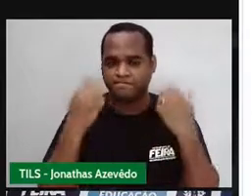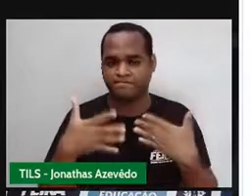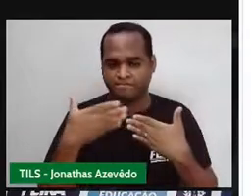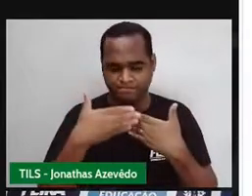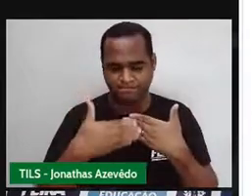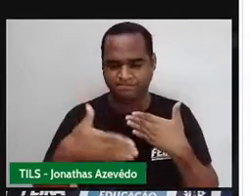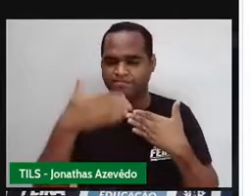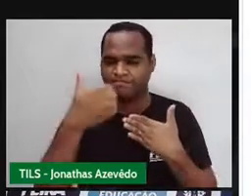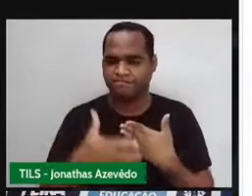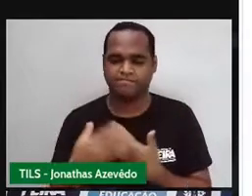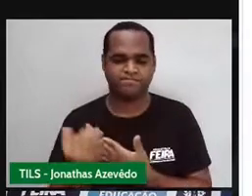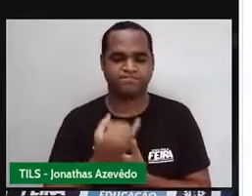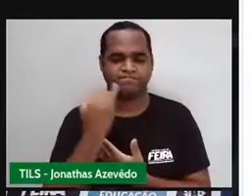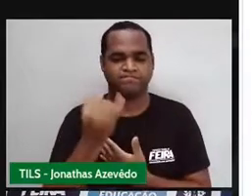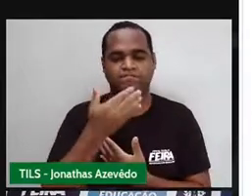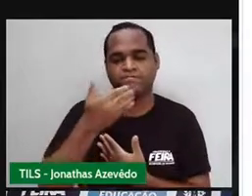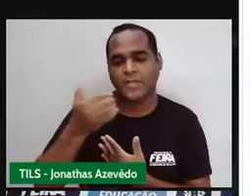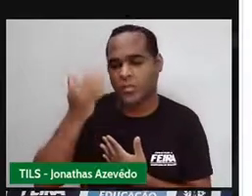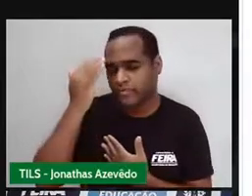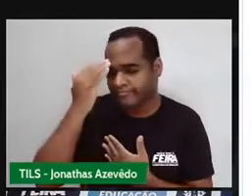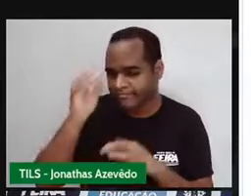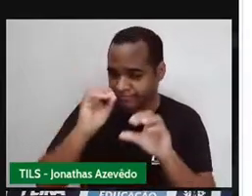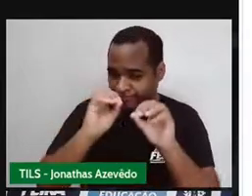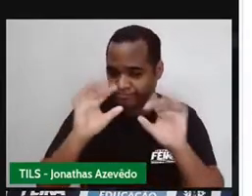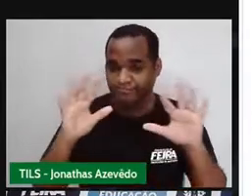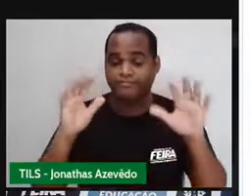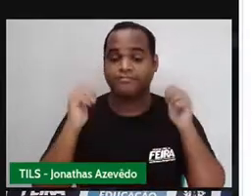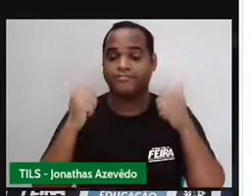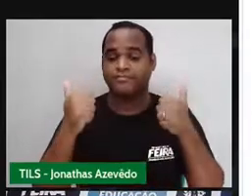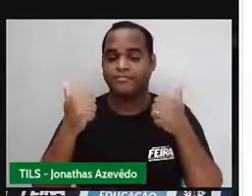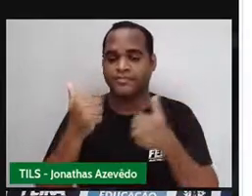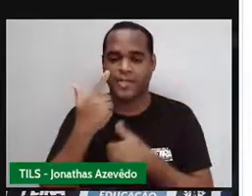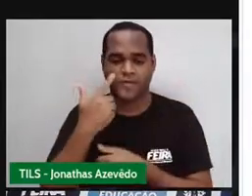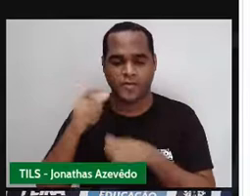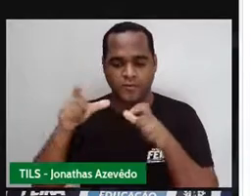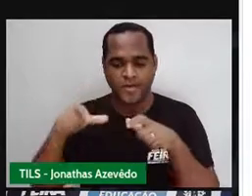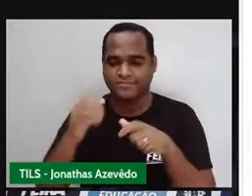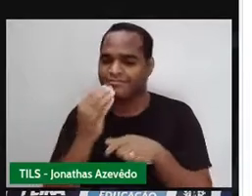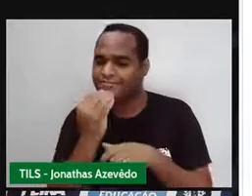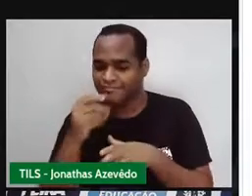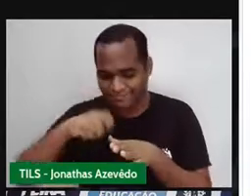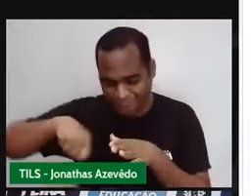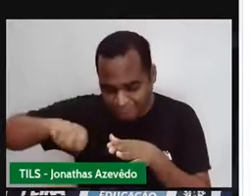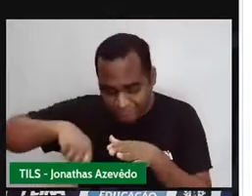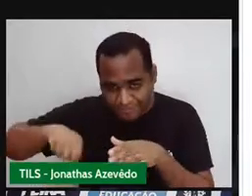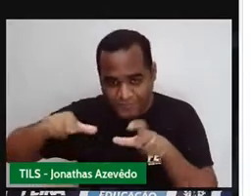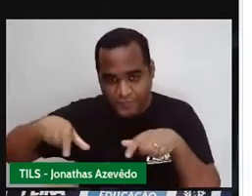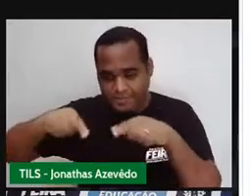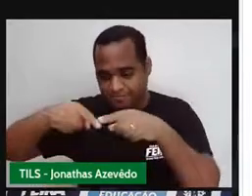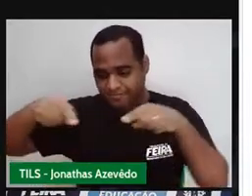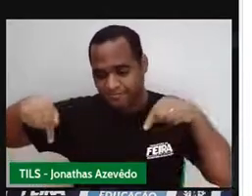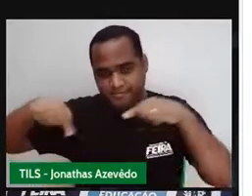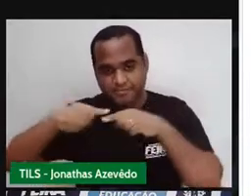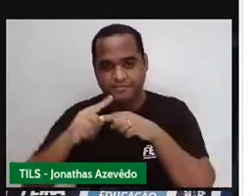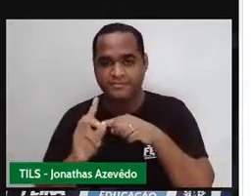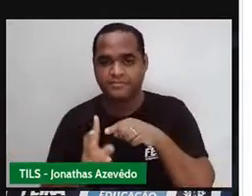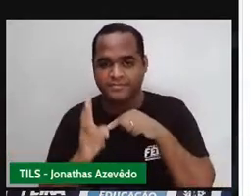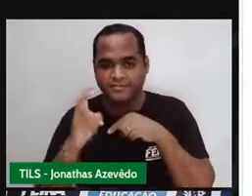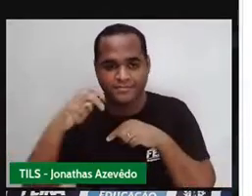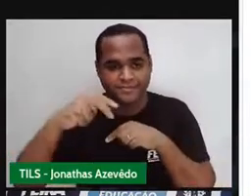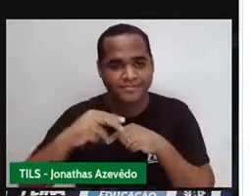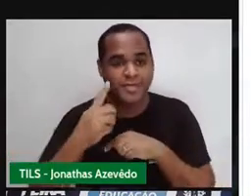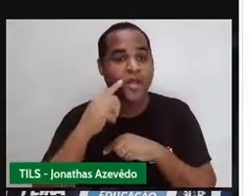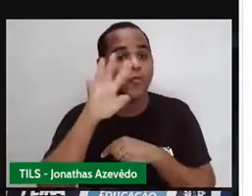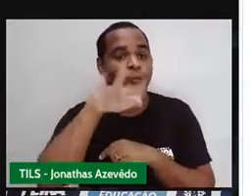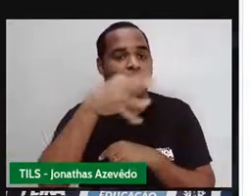entender isso de uma forma melhor tá bom eu vou aqui na cozinha então vou fazer um recorte nessa cozinha Vou colocar